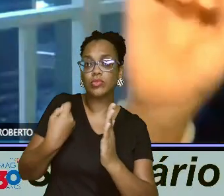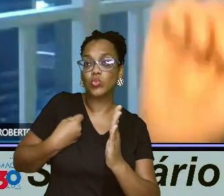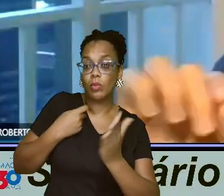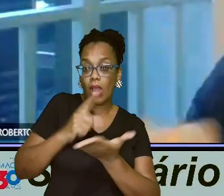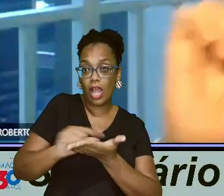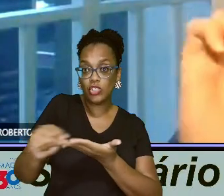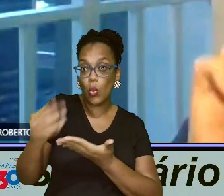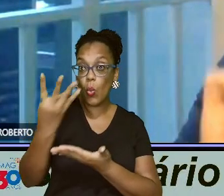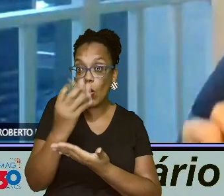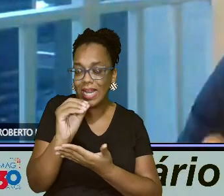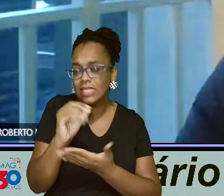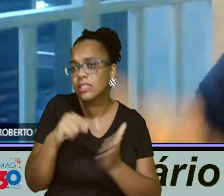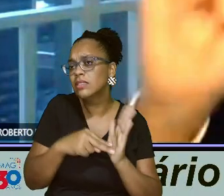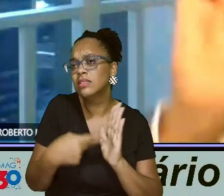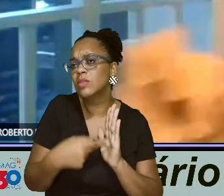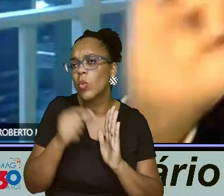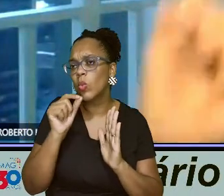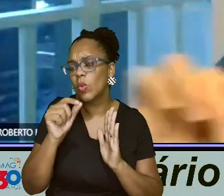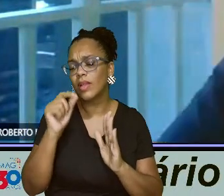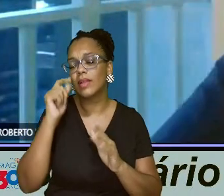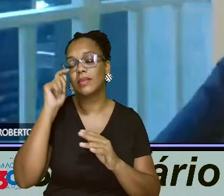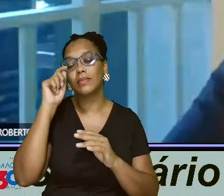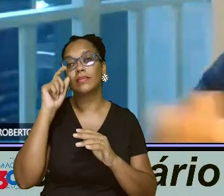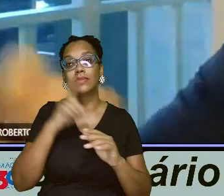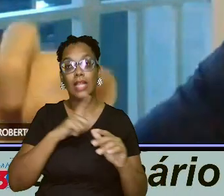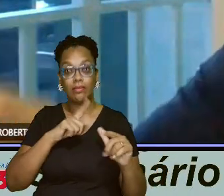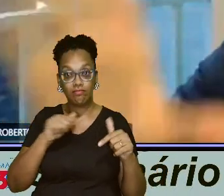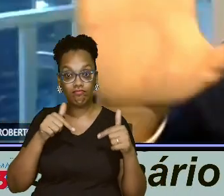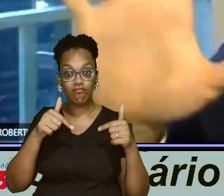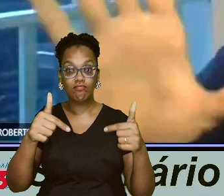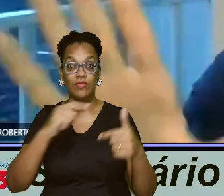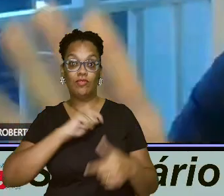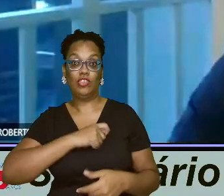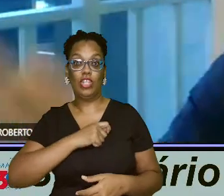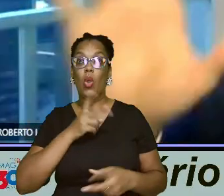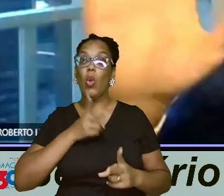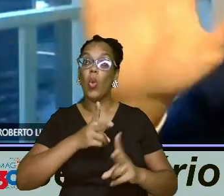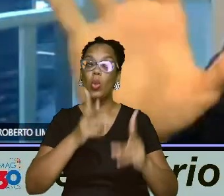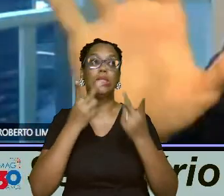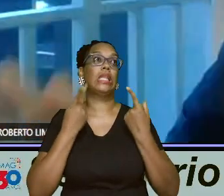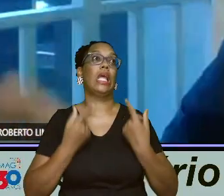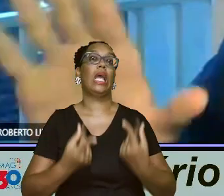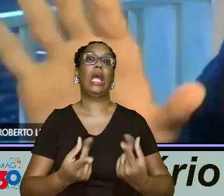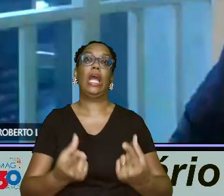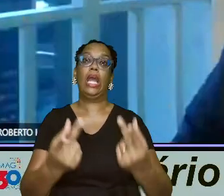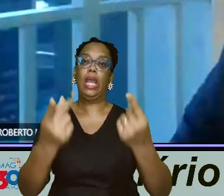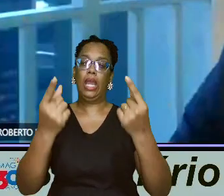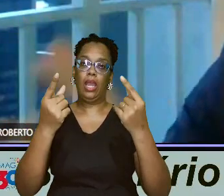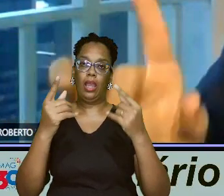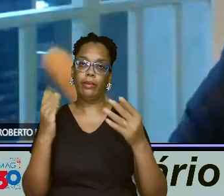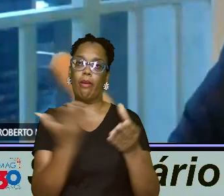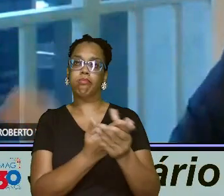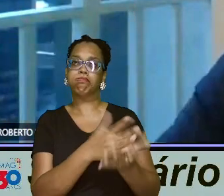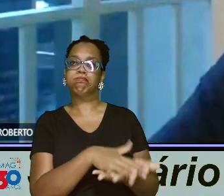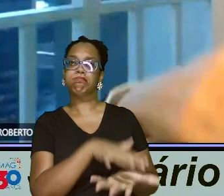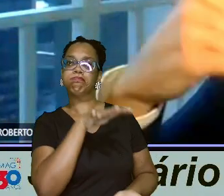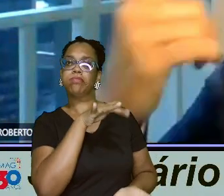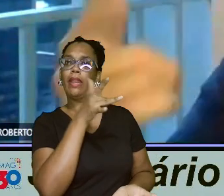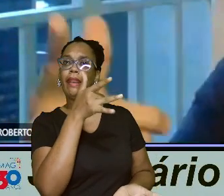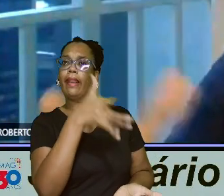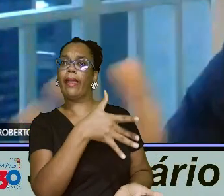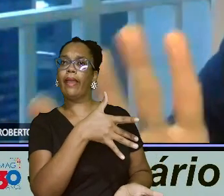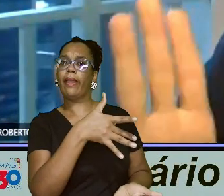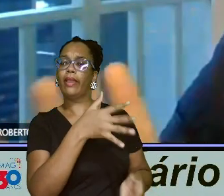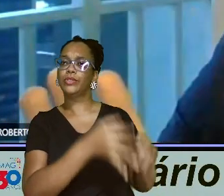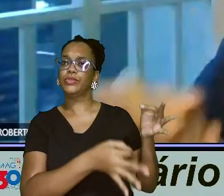seguinte, que as execuções fiscais não vão permanecer eternamente nos escaninhos do poder judiciário. E mais,